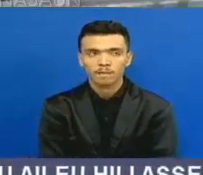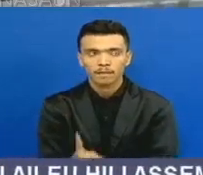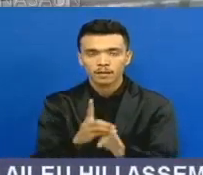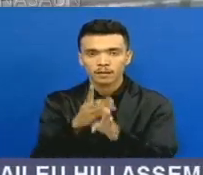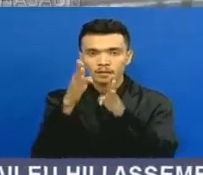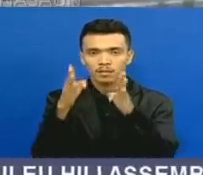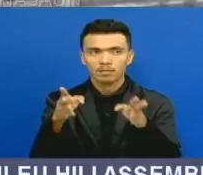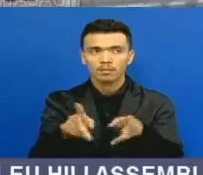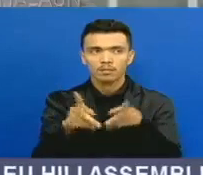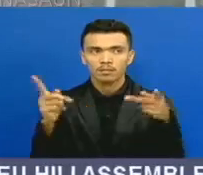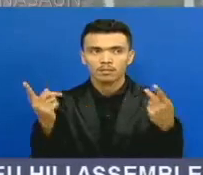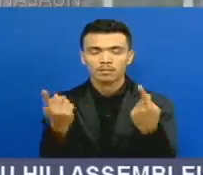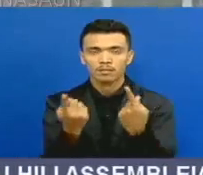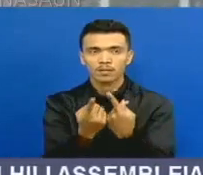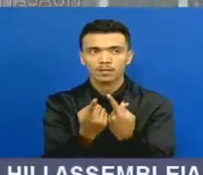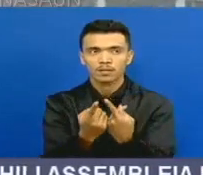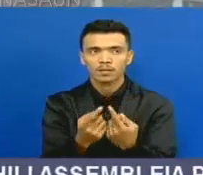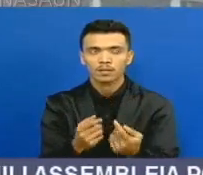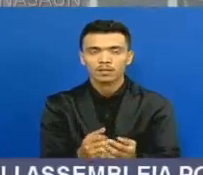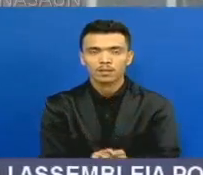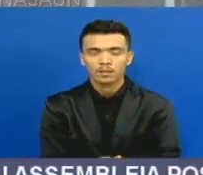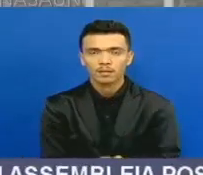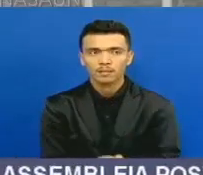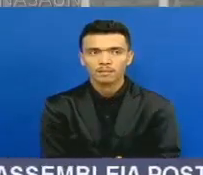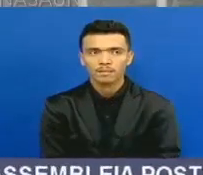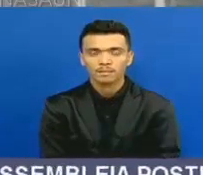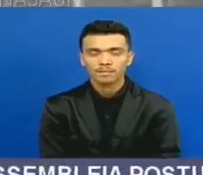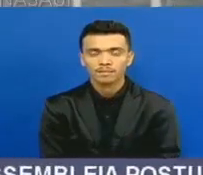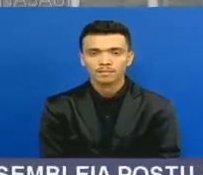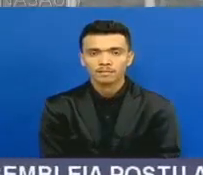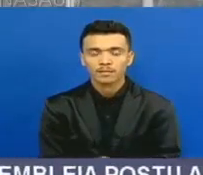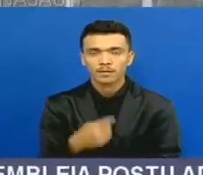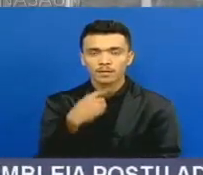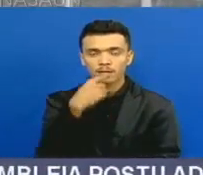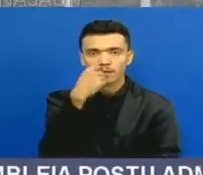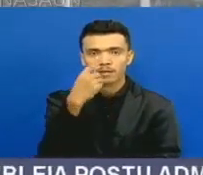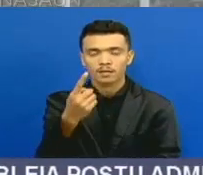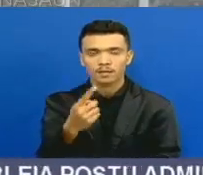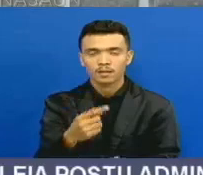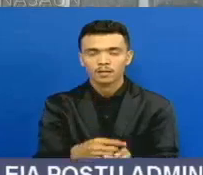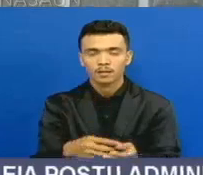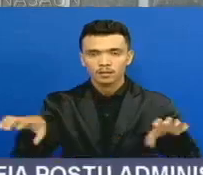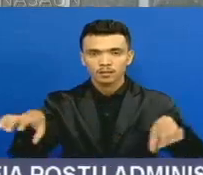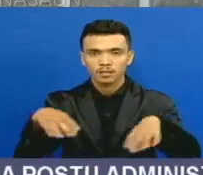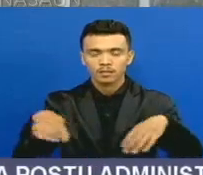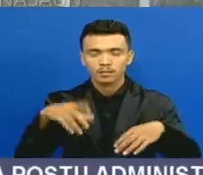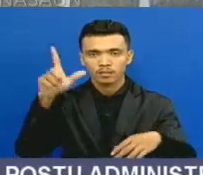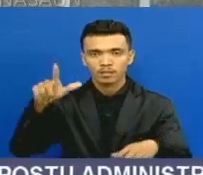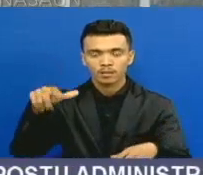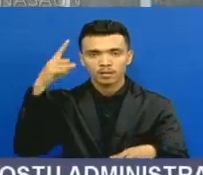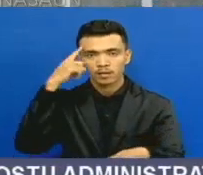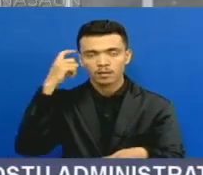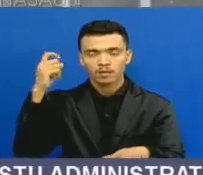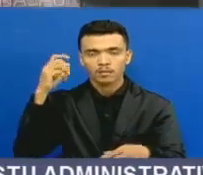kompanya Hilobar Universal LDA, Lorenzo Kefe, Bayer TTL via WhatsApp ateten. Prozeto ne lautarre tamba